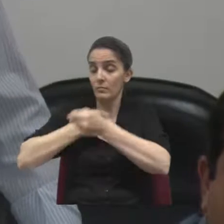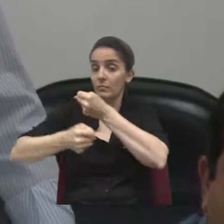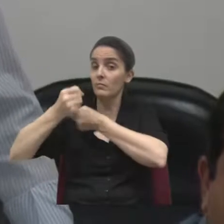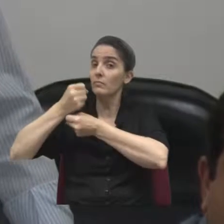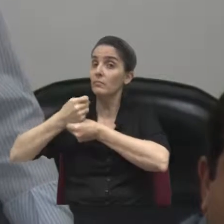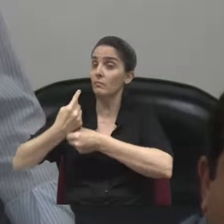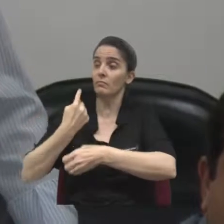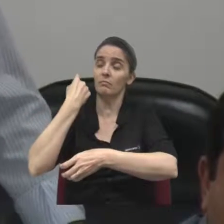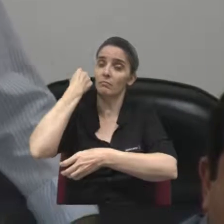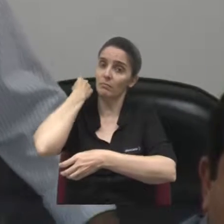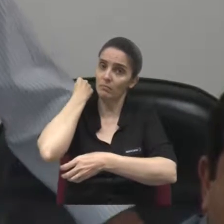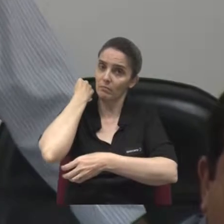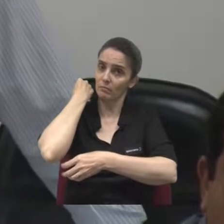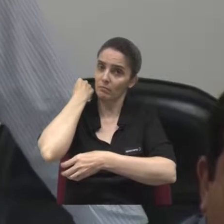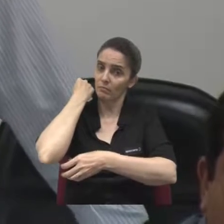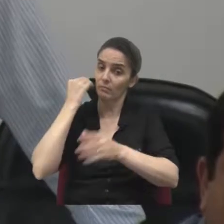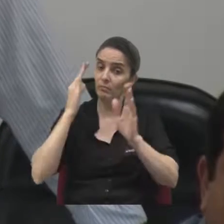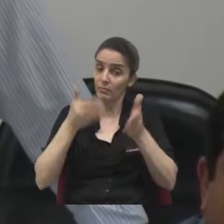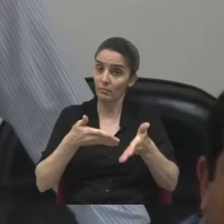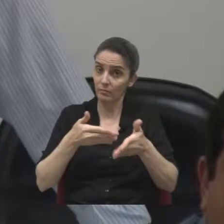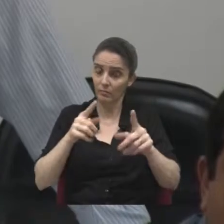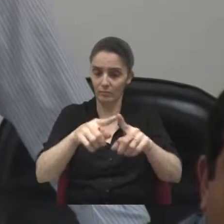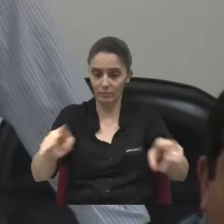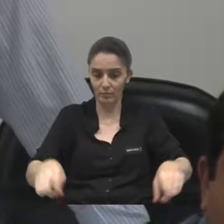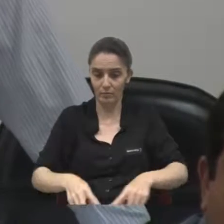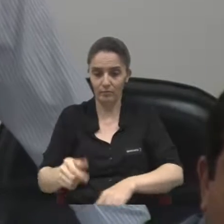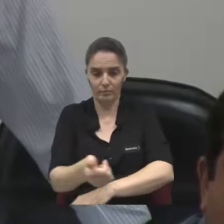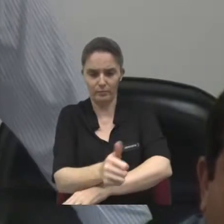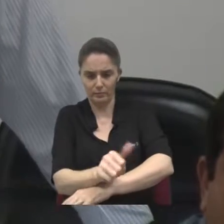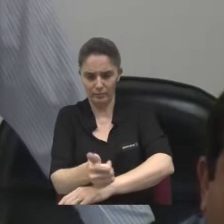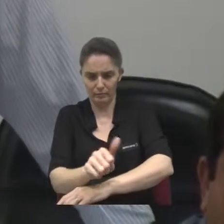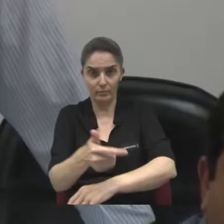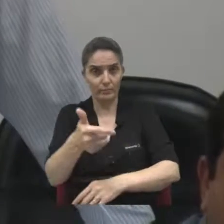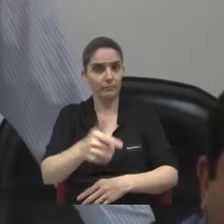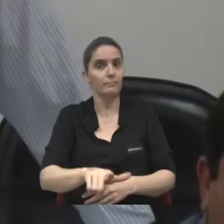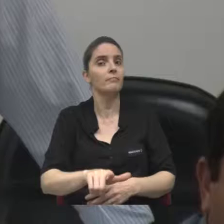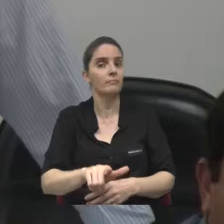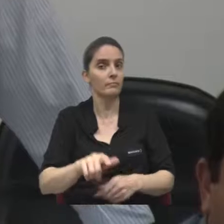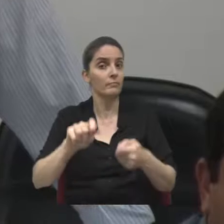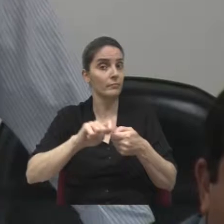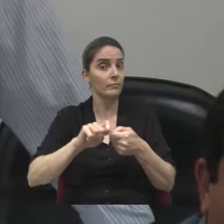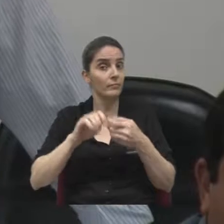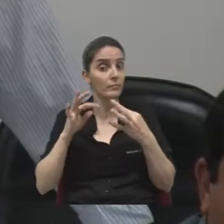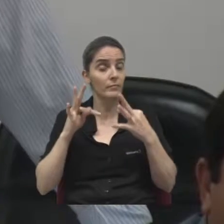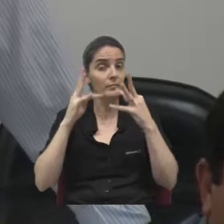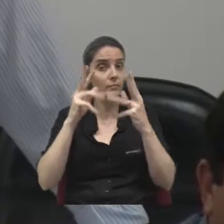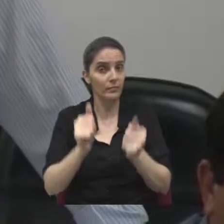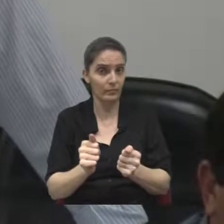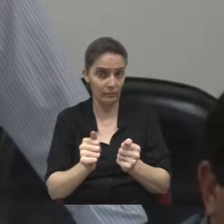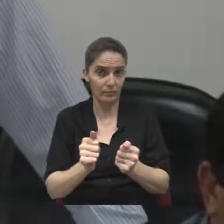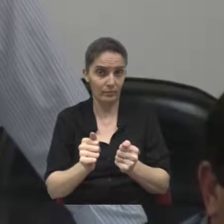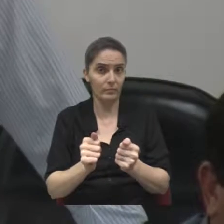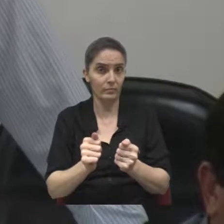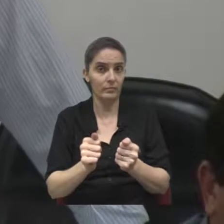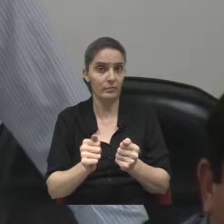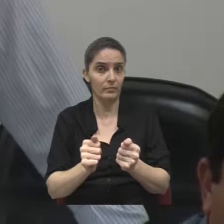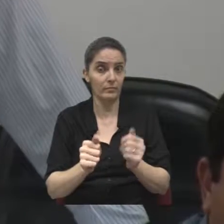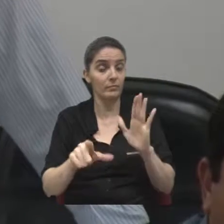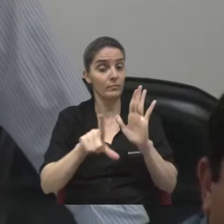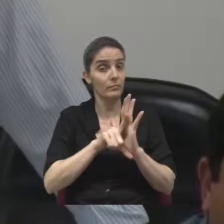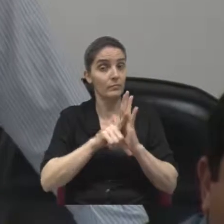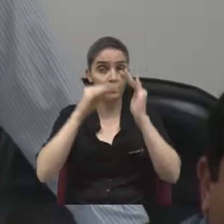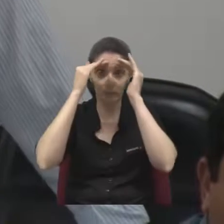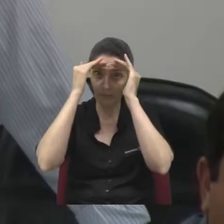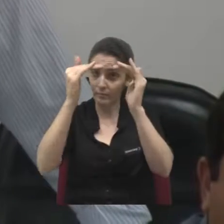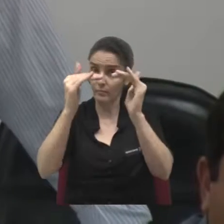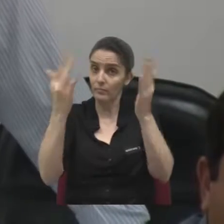sendo reavaliado a área e está fazendo tudo conforme manda a citação da lei. Então o prefeito não